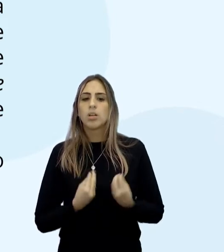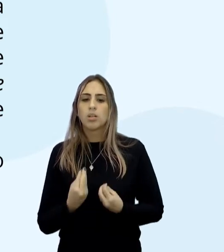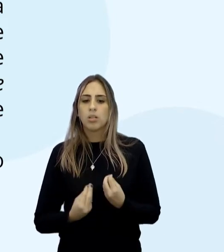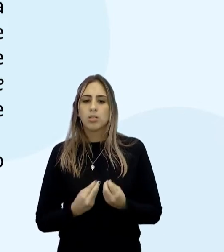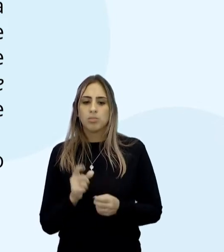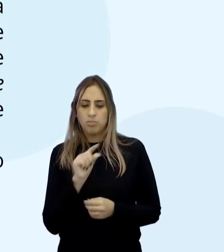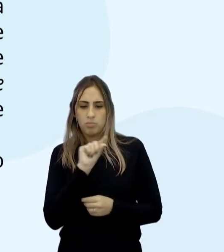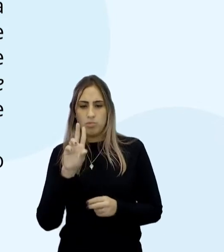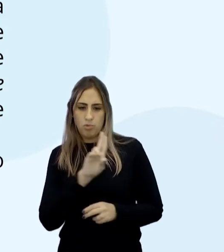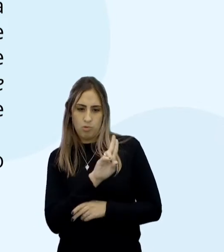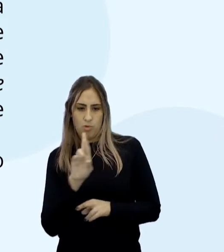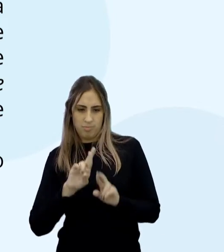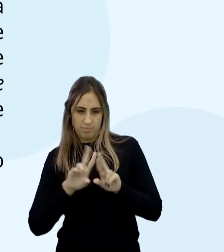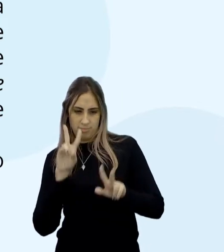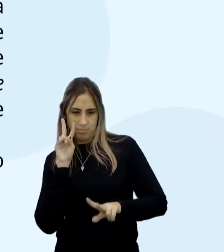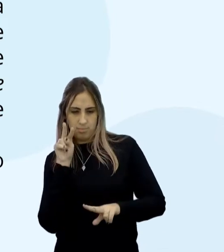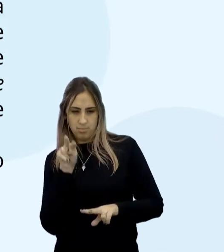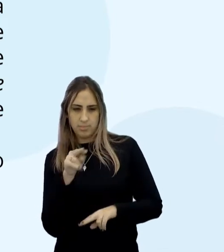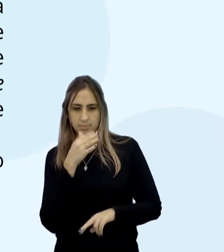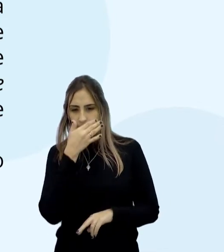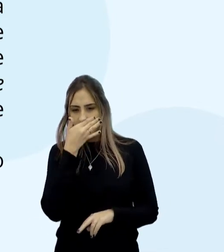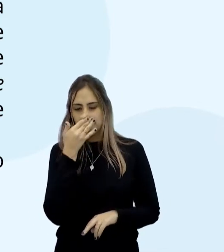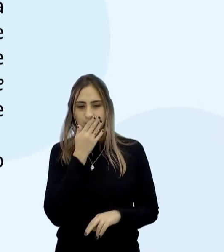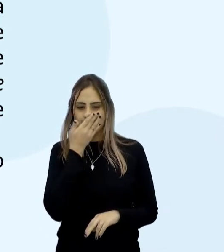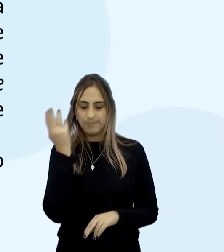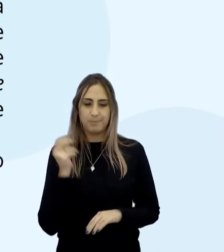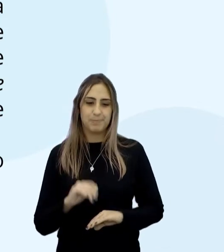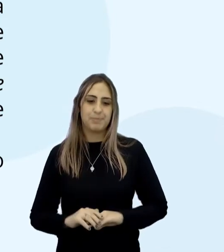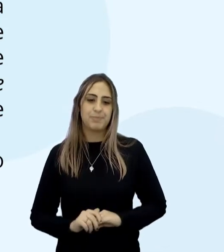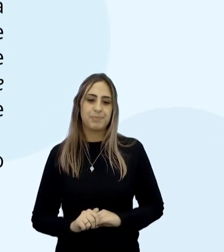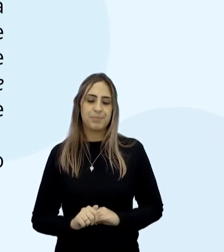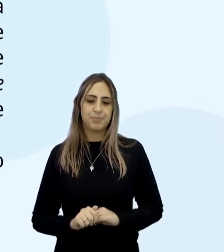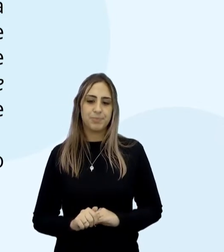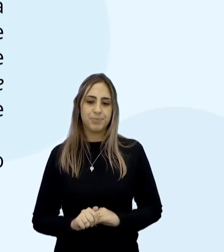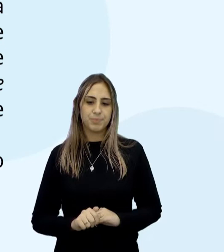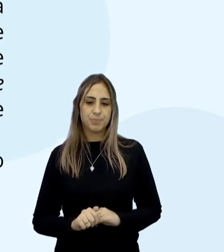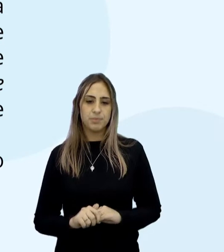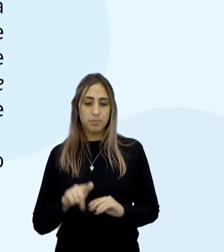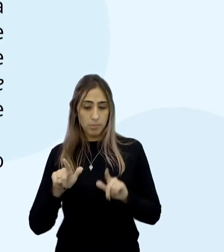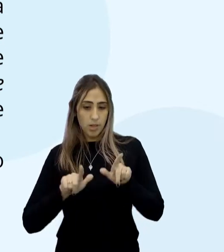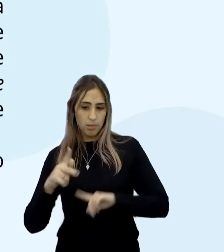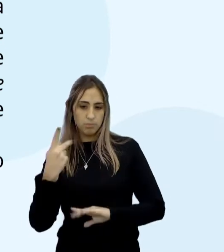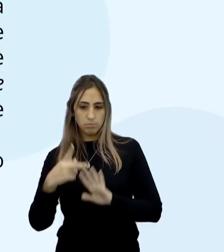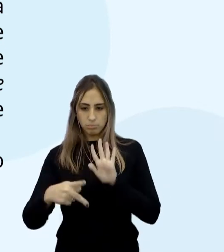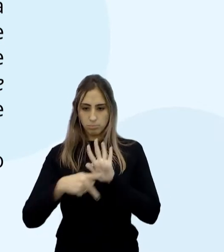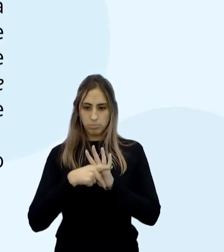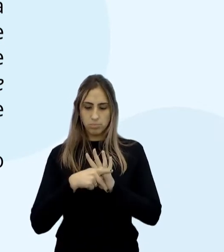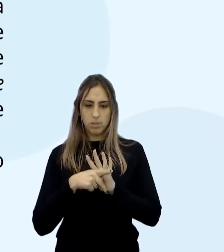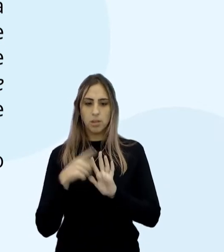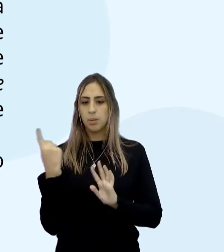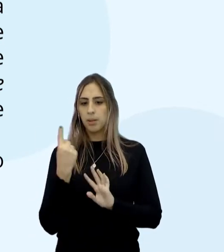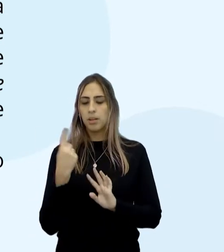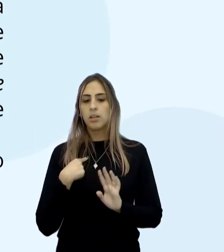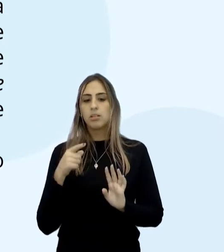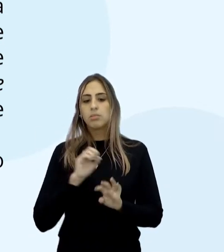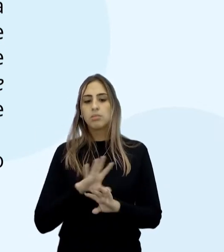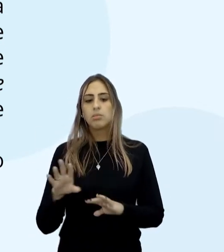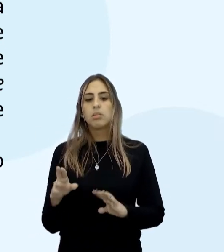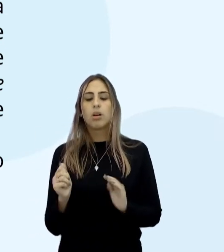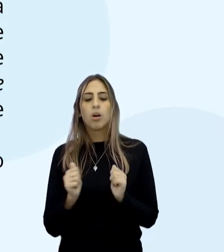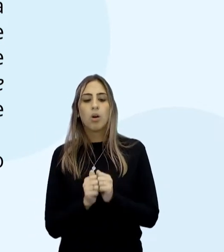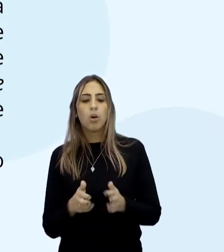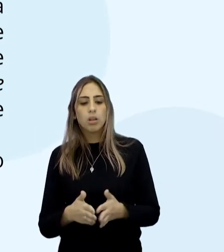a gente sempre quer, né, André? Uma licença dessa para as aulas. Então, ó, o trabalho dela, que é o primeiro, e foi lançado aí com uma